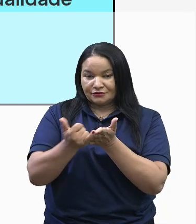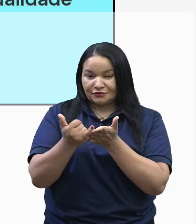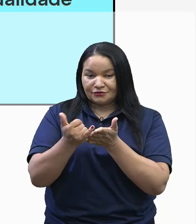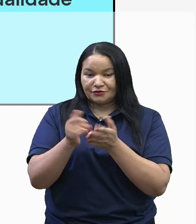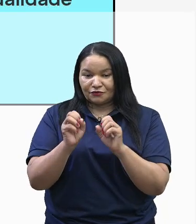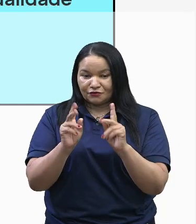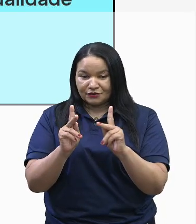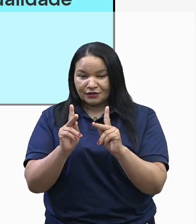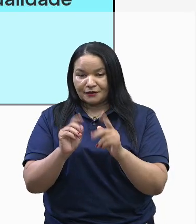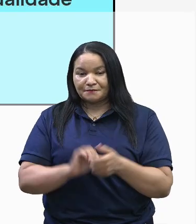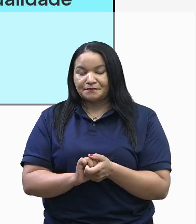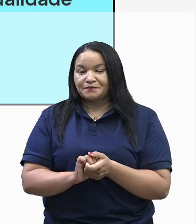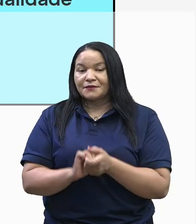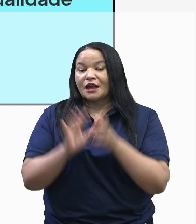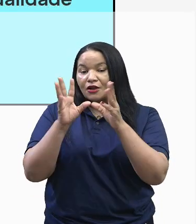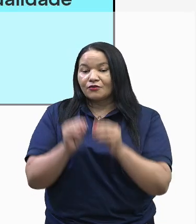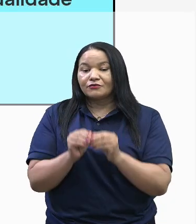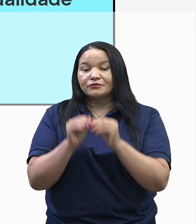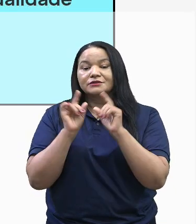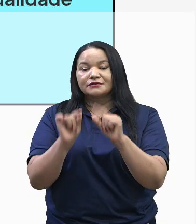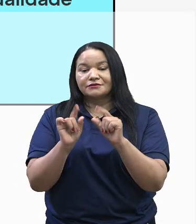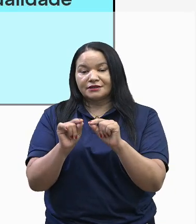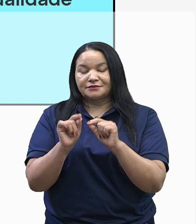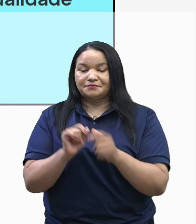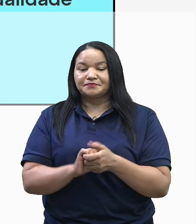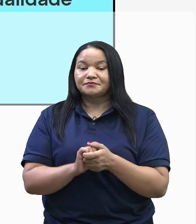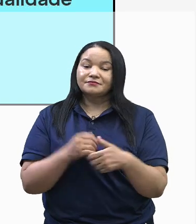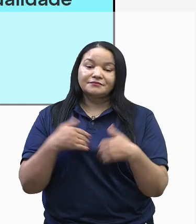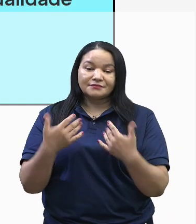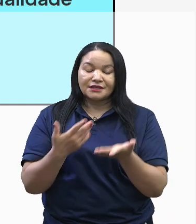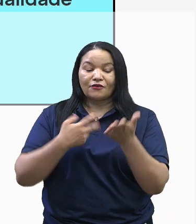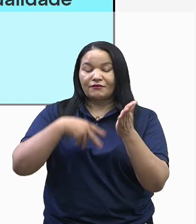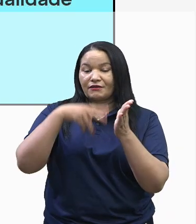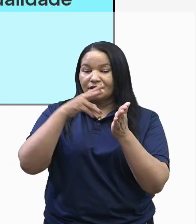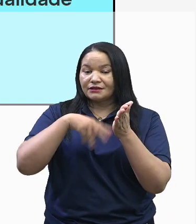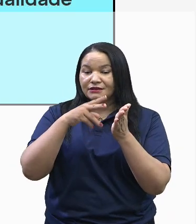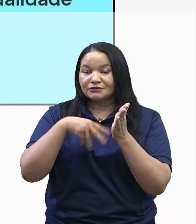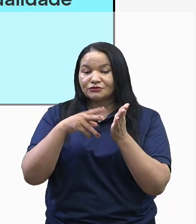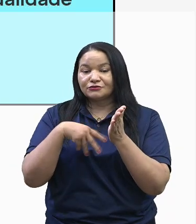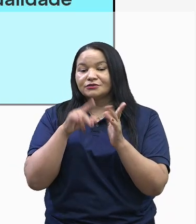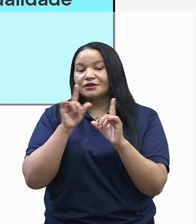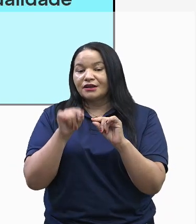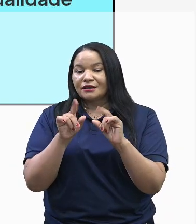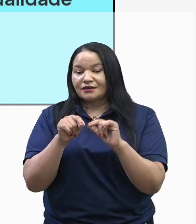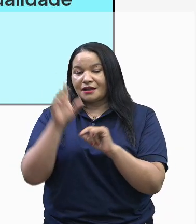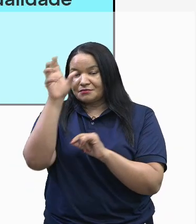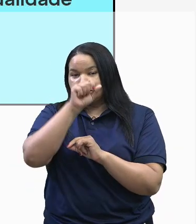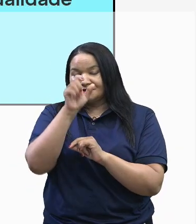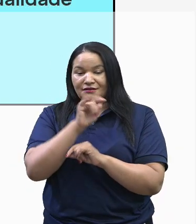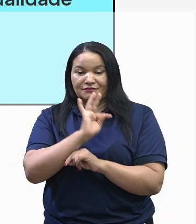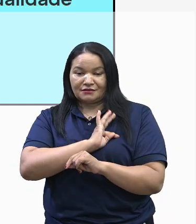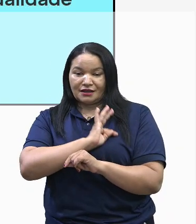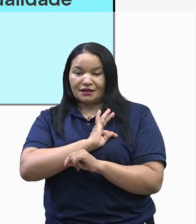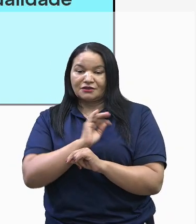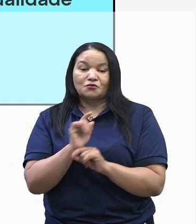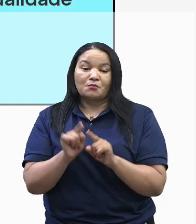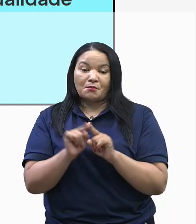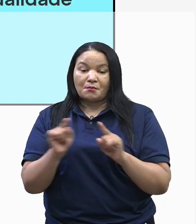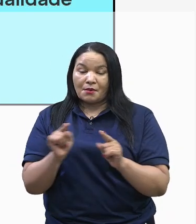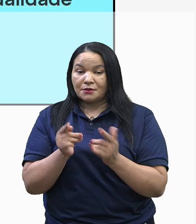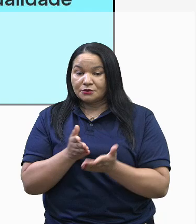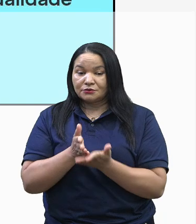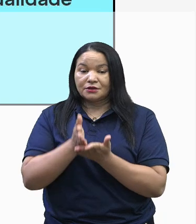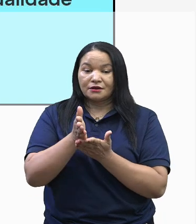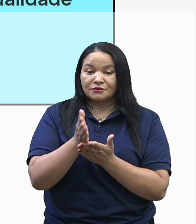só, do texto à conclusão. Assim, a leitura não é apenas um aprendizado técnico, mas uma ponte